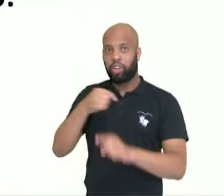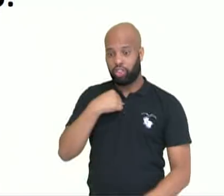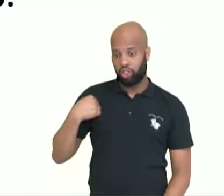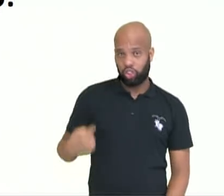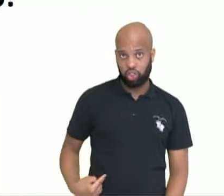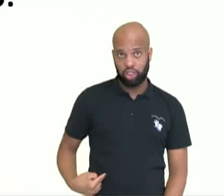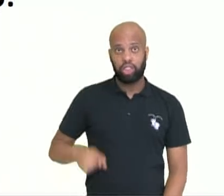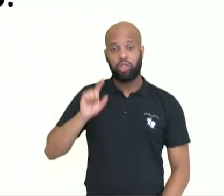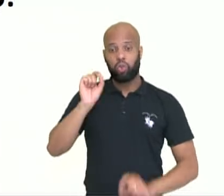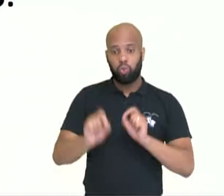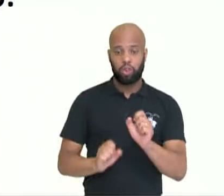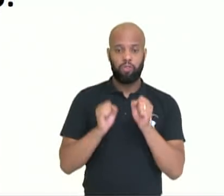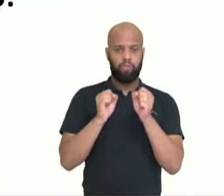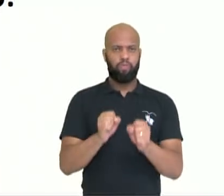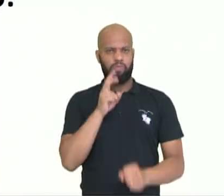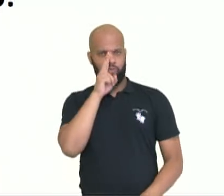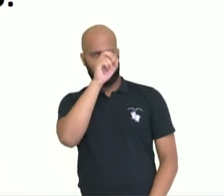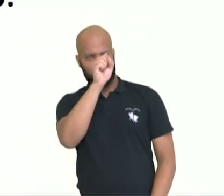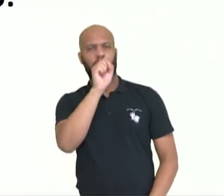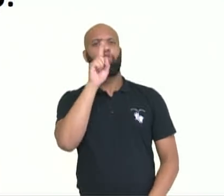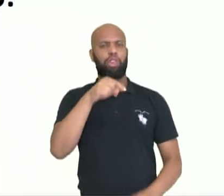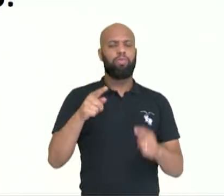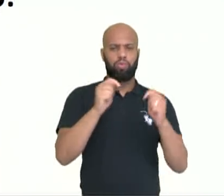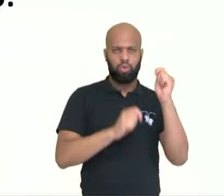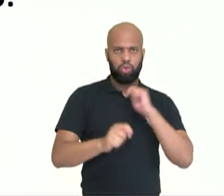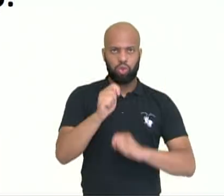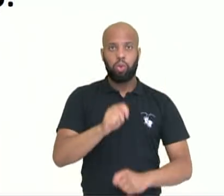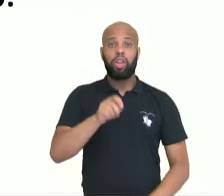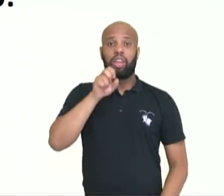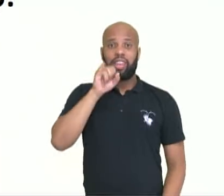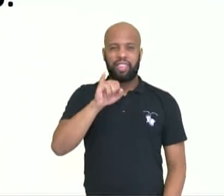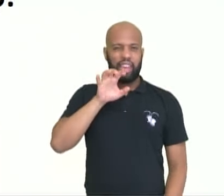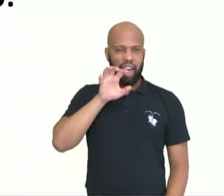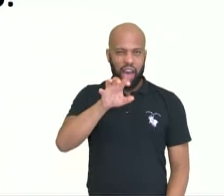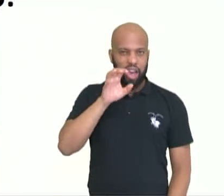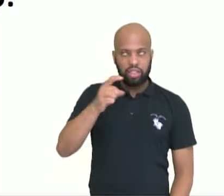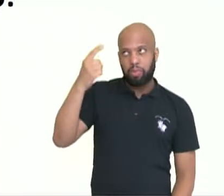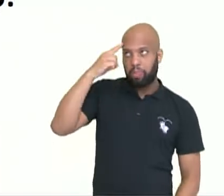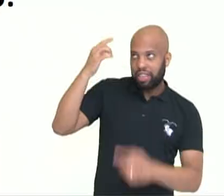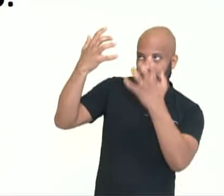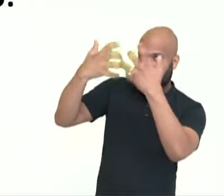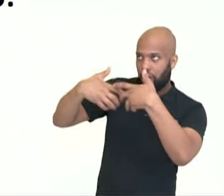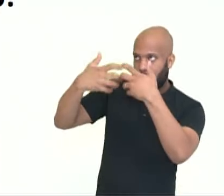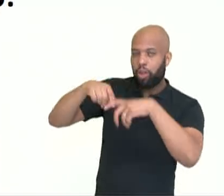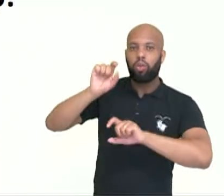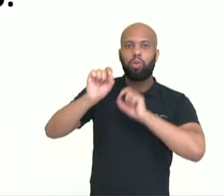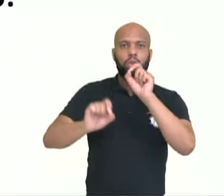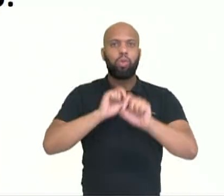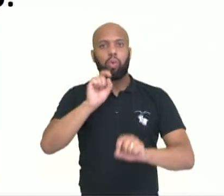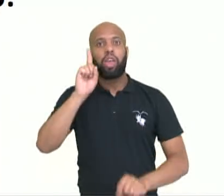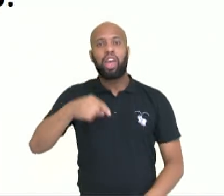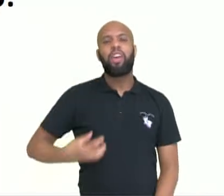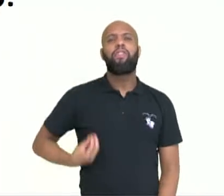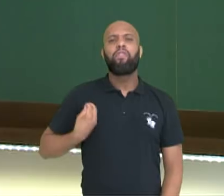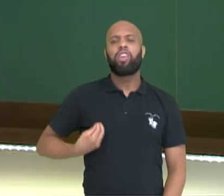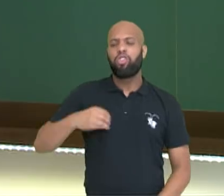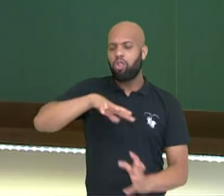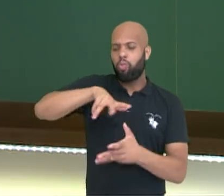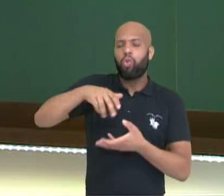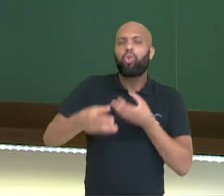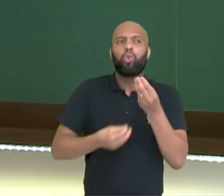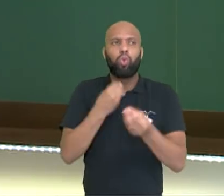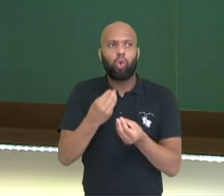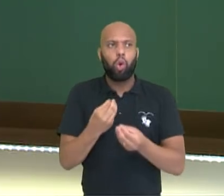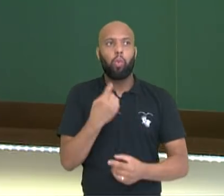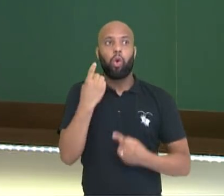como grandes potências econômicas. Se seguirmos esta linha de raciocínio, podemos dizer que vivemos em um mundo. Olha só